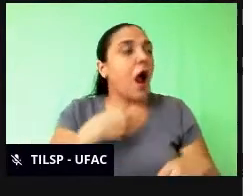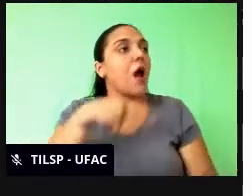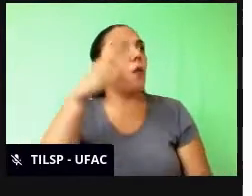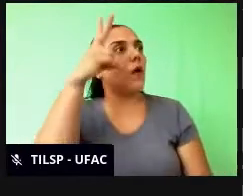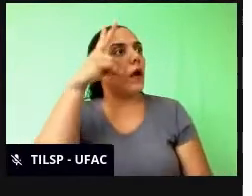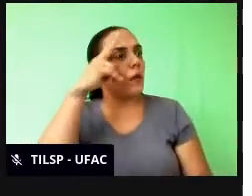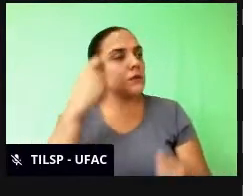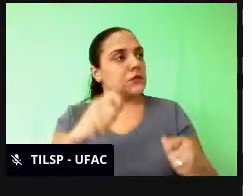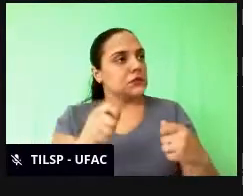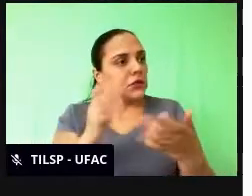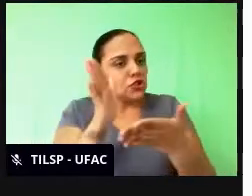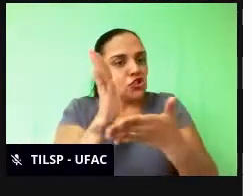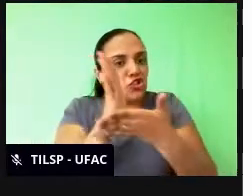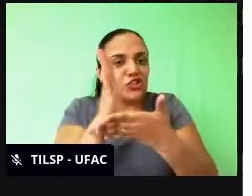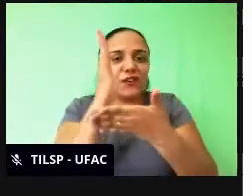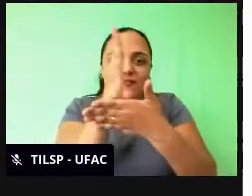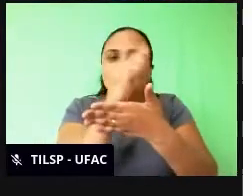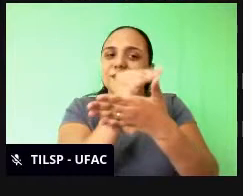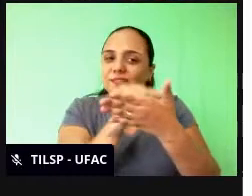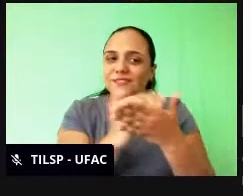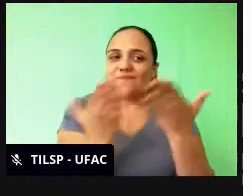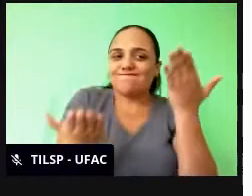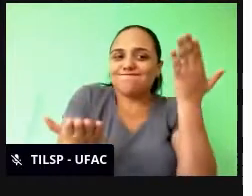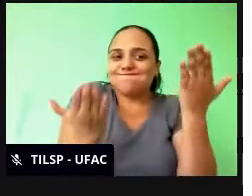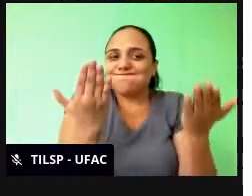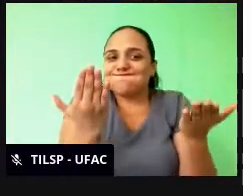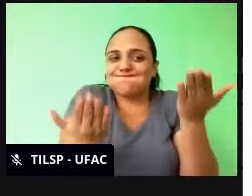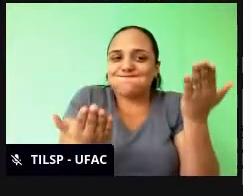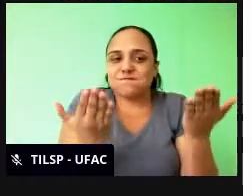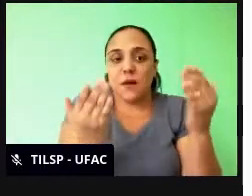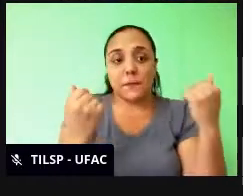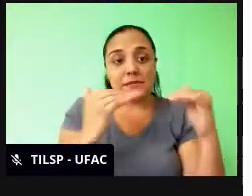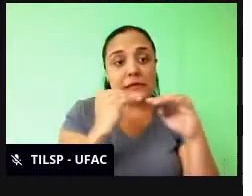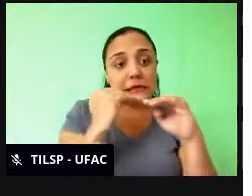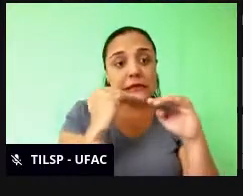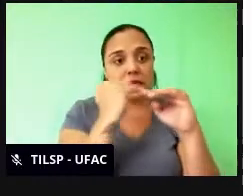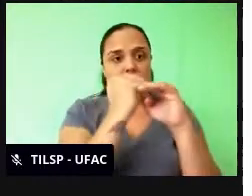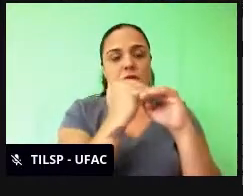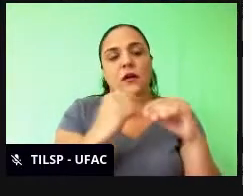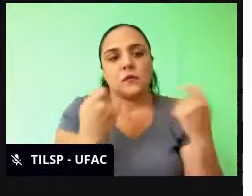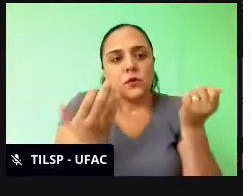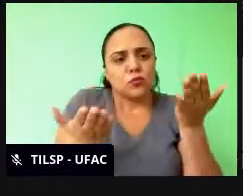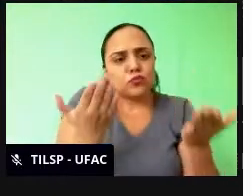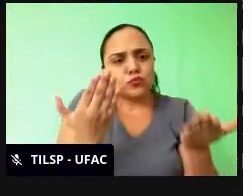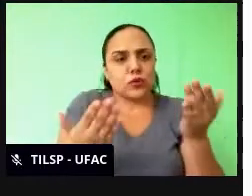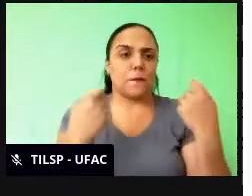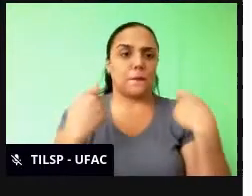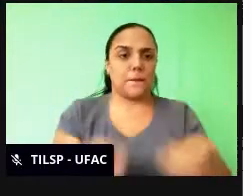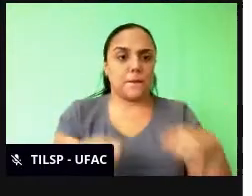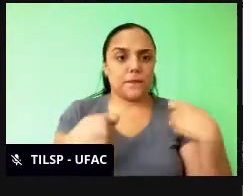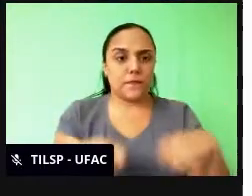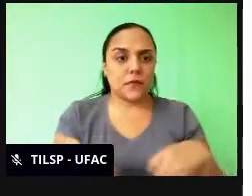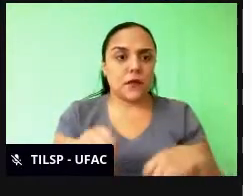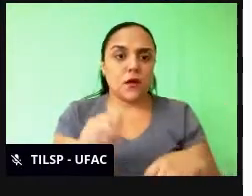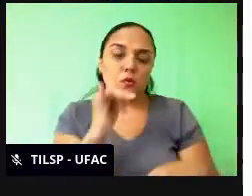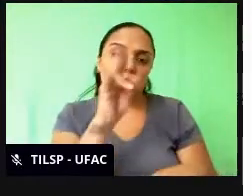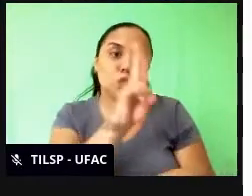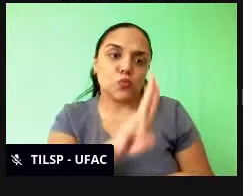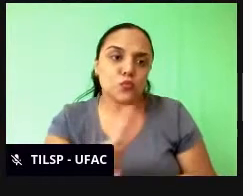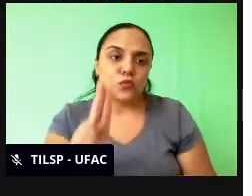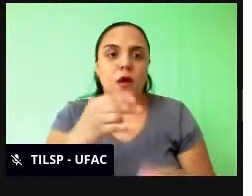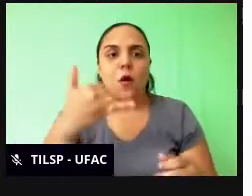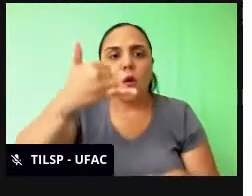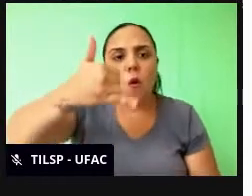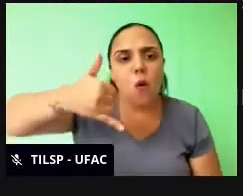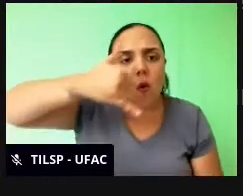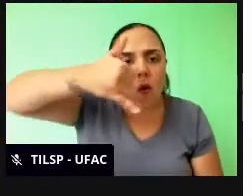dessas diferenças e, claro, buscar otimizar e, dependendo da situação, utilizar alguns produtos, como óleos